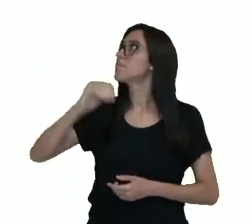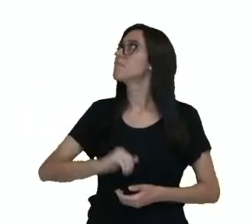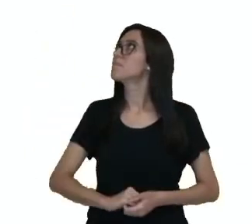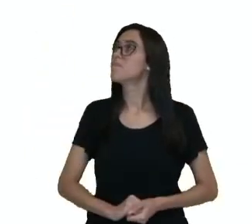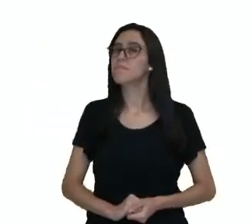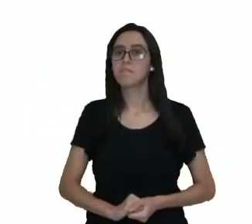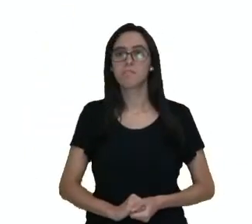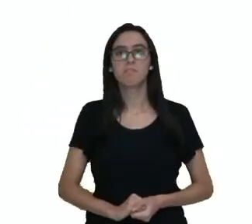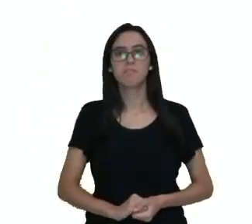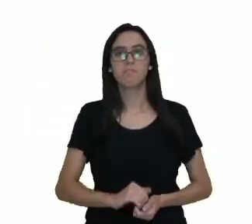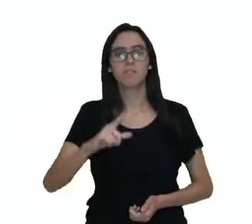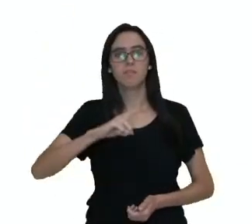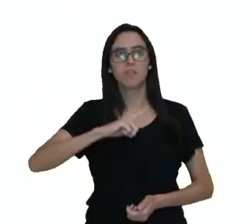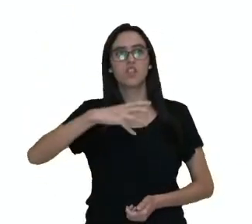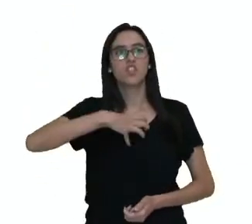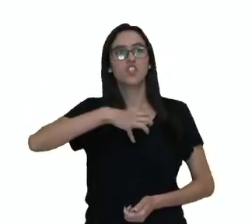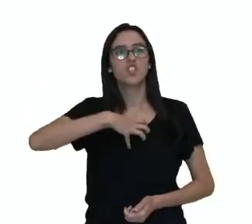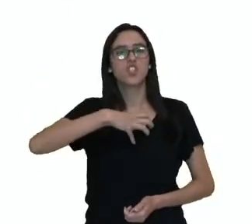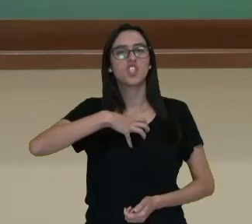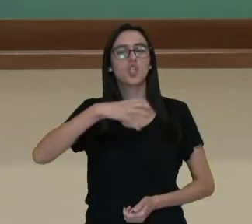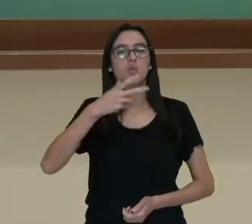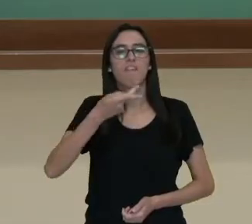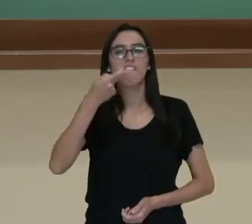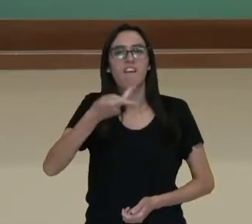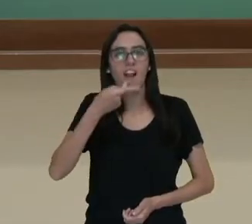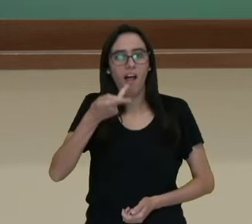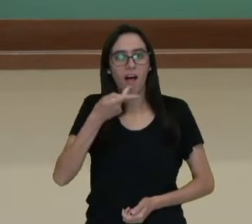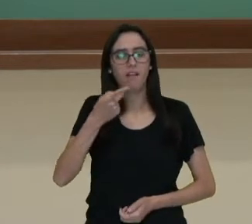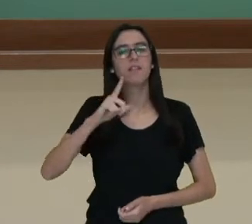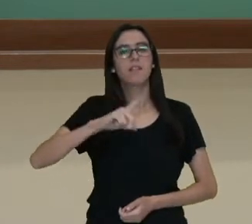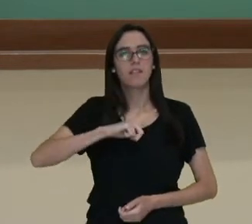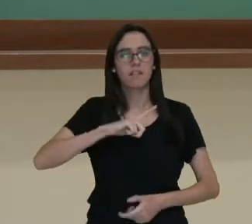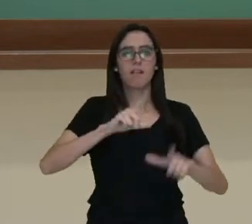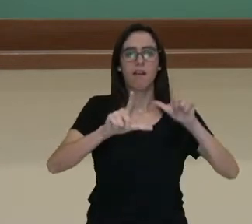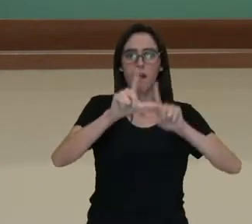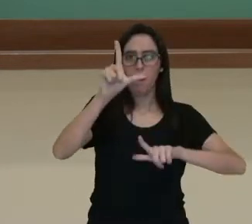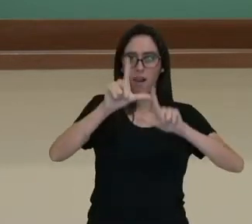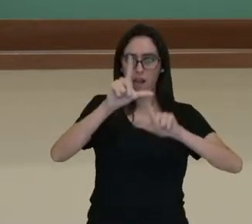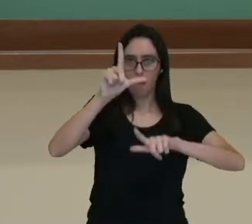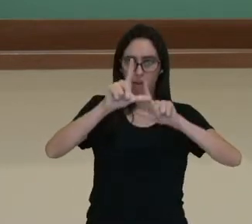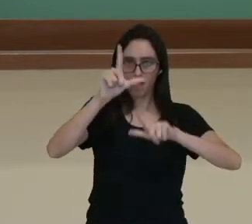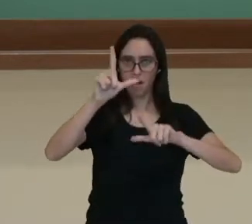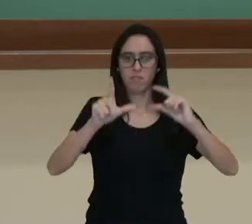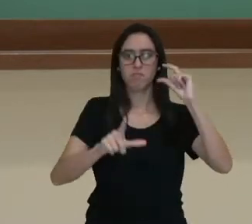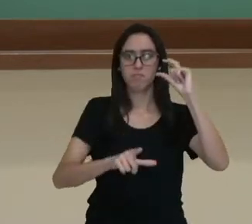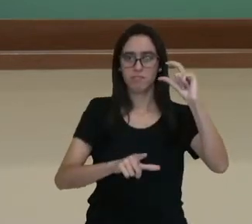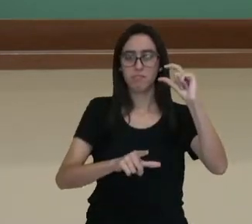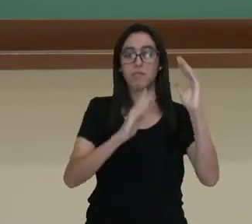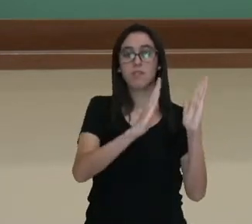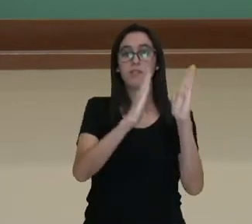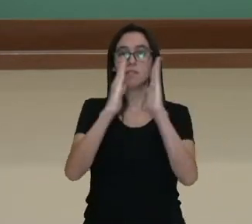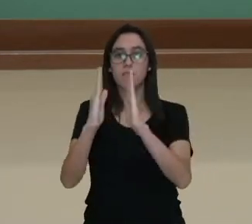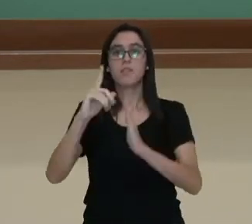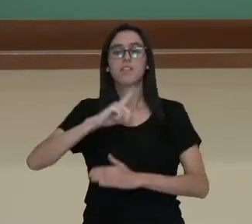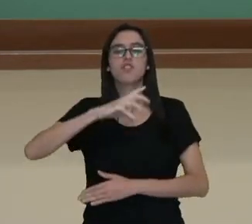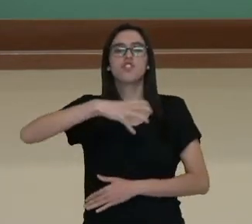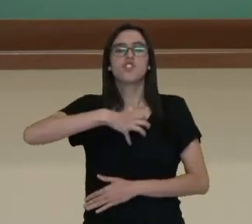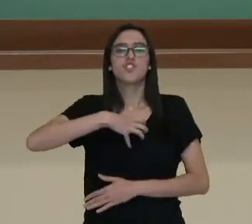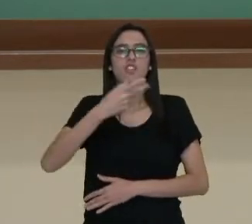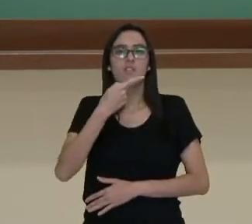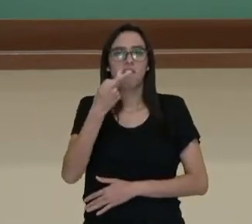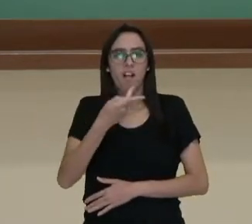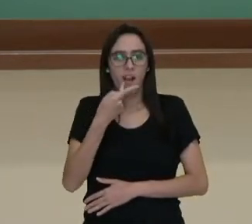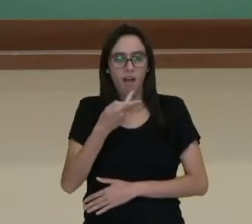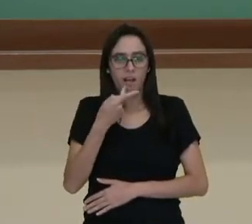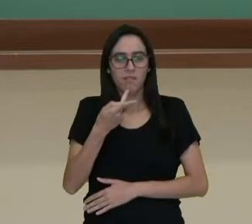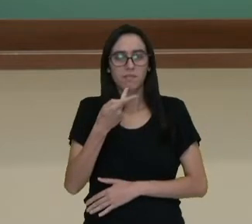la pronunciación. Se vocês observarem, tem a letra, ao lado da letra ali, a pronúncia, e